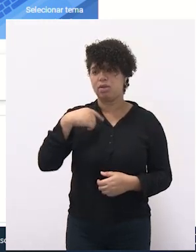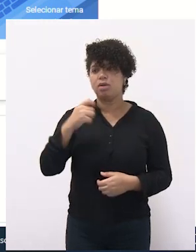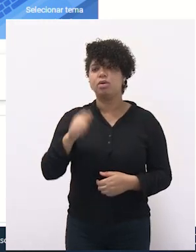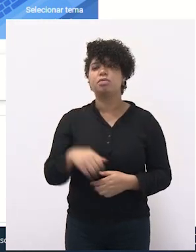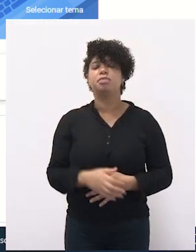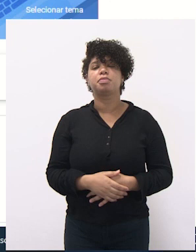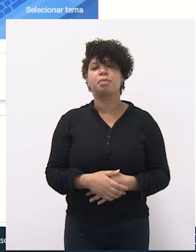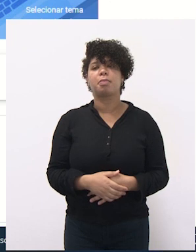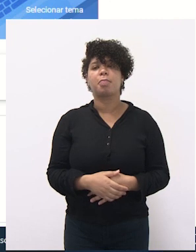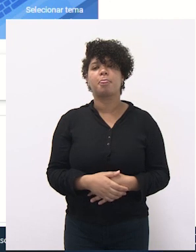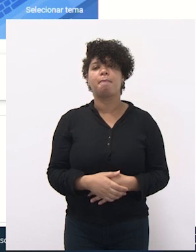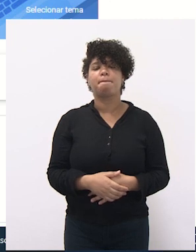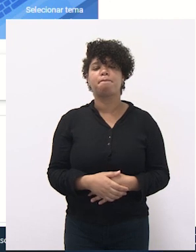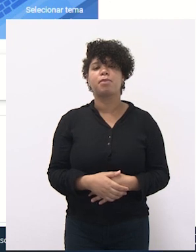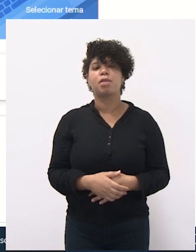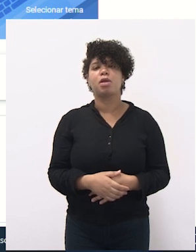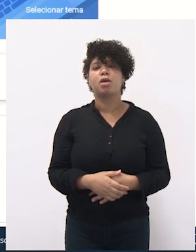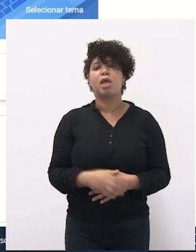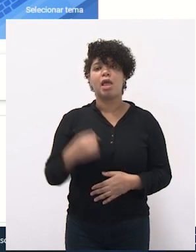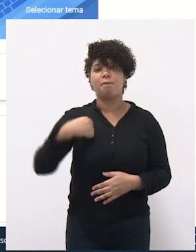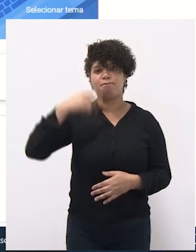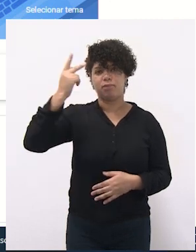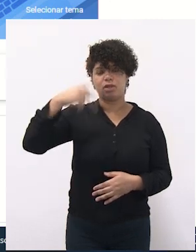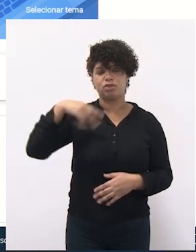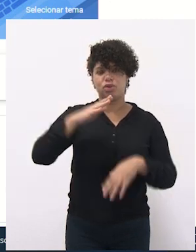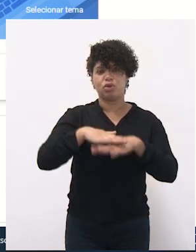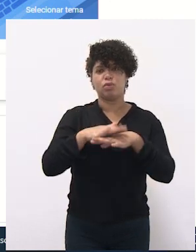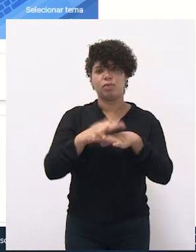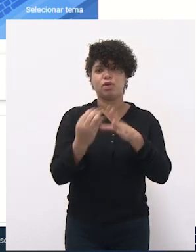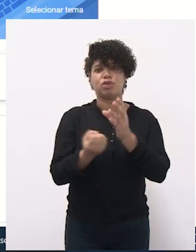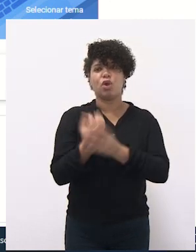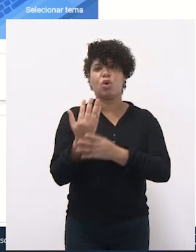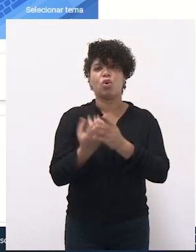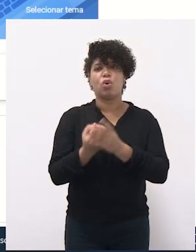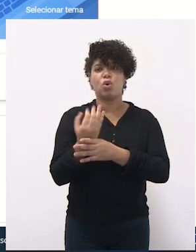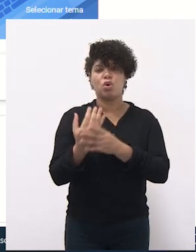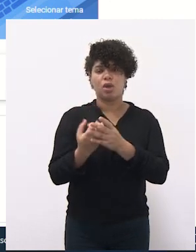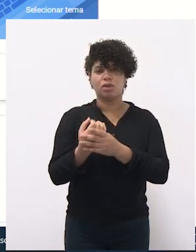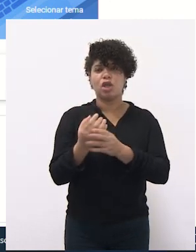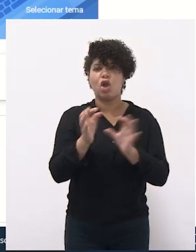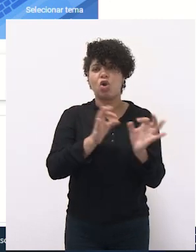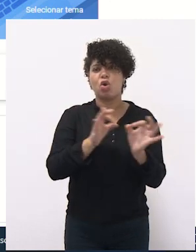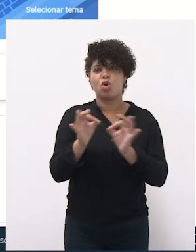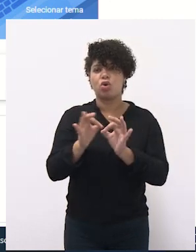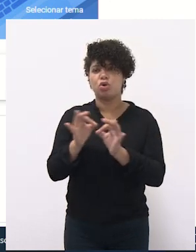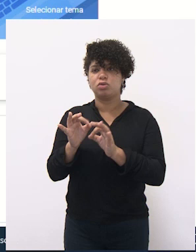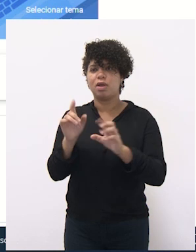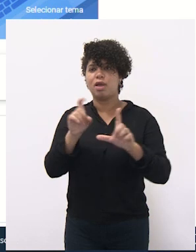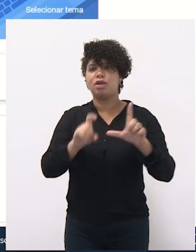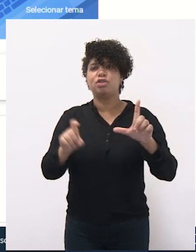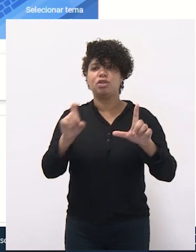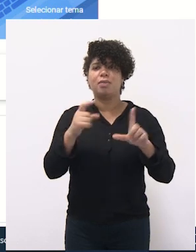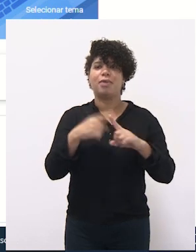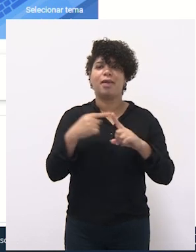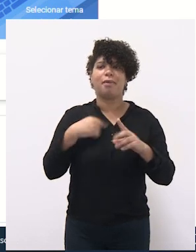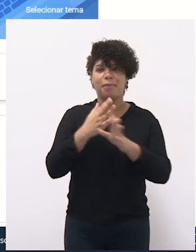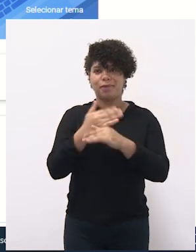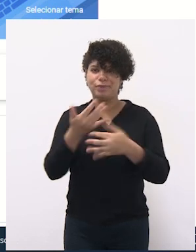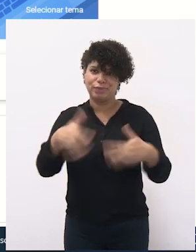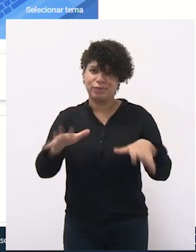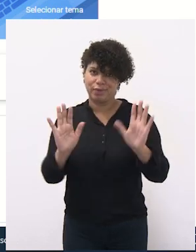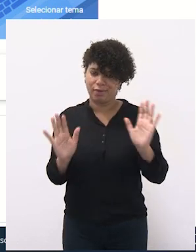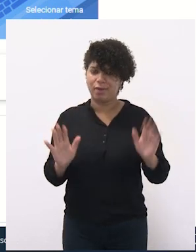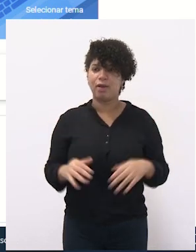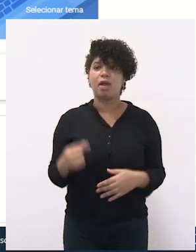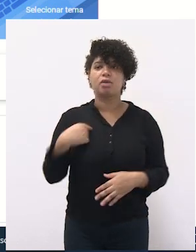tenho uma forma própria de criar essa organização digital até para eu não me perder. Então, uma coisa